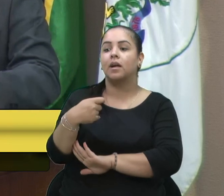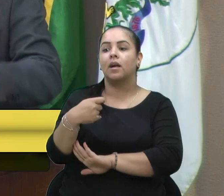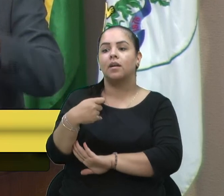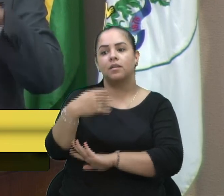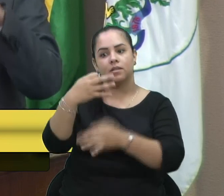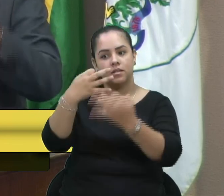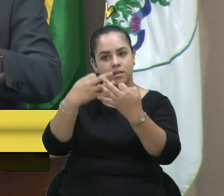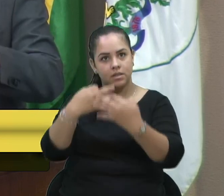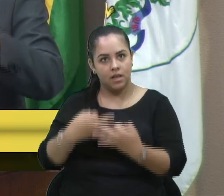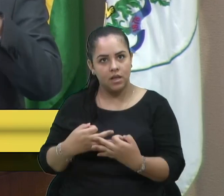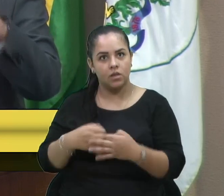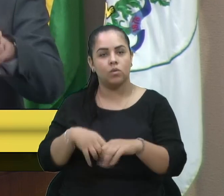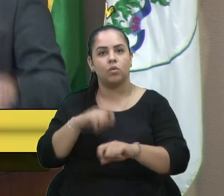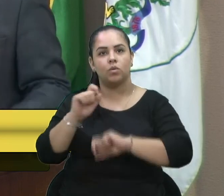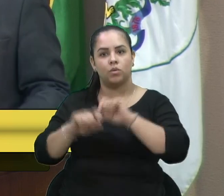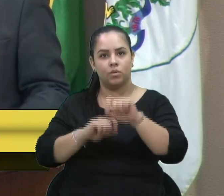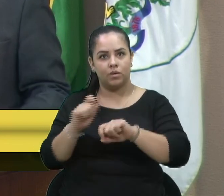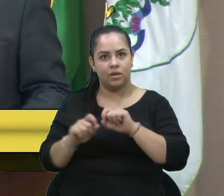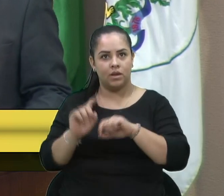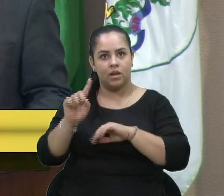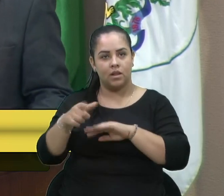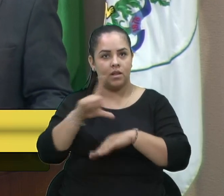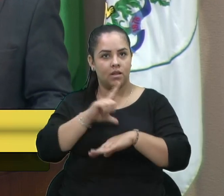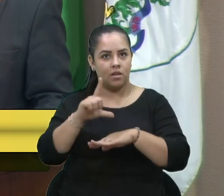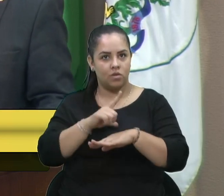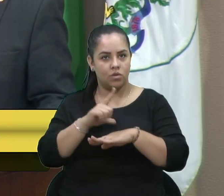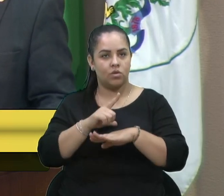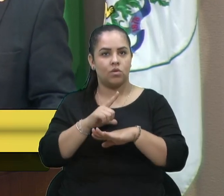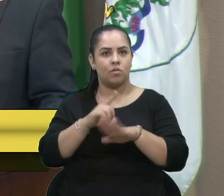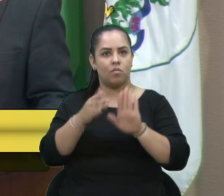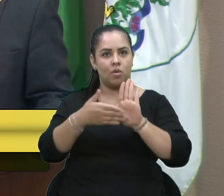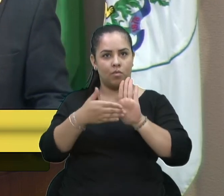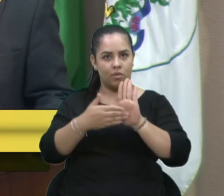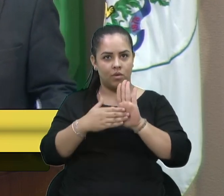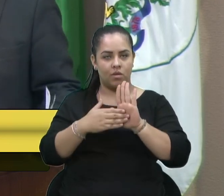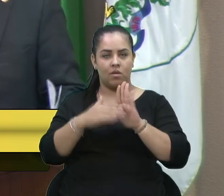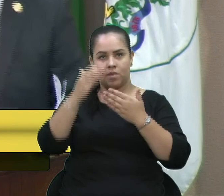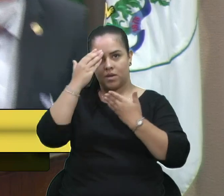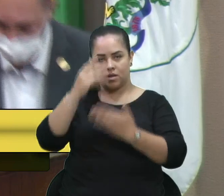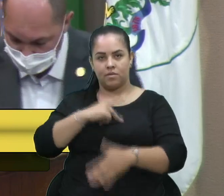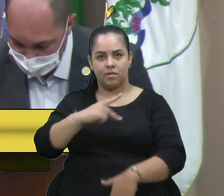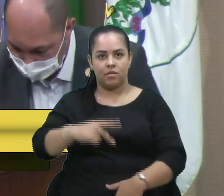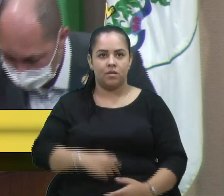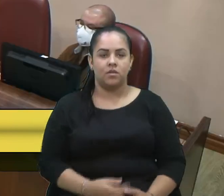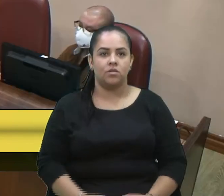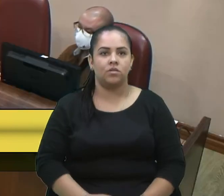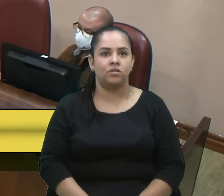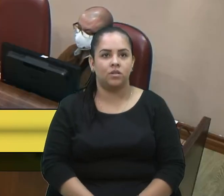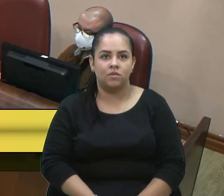aquilo que ela, então, se propôs. Muito obrigado, era isso, senhor presidente. Em declaração de líder